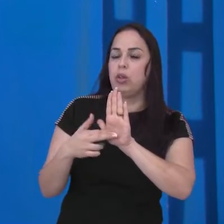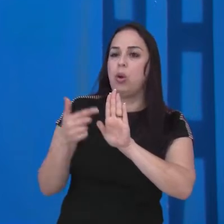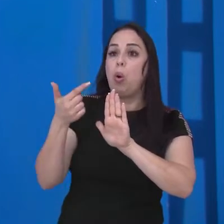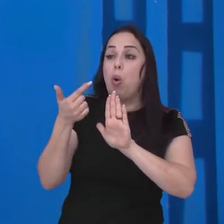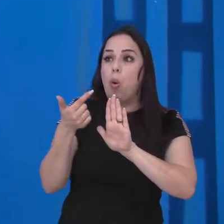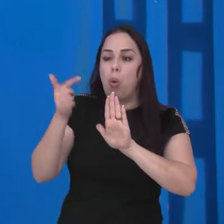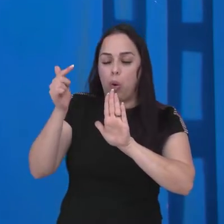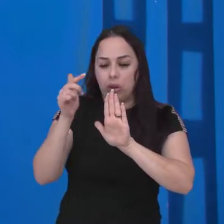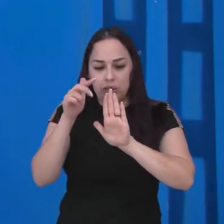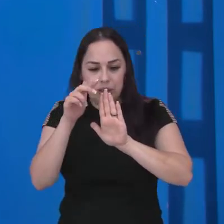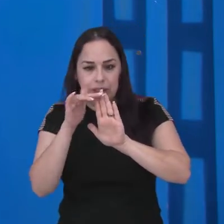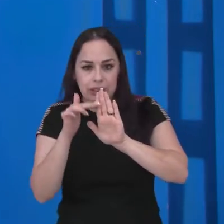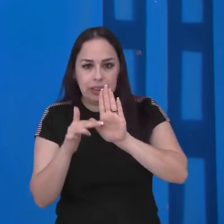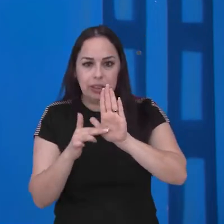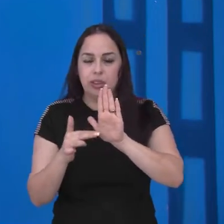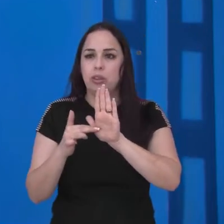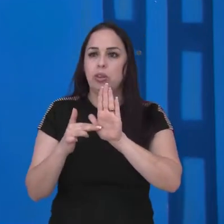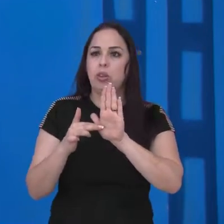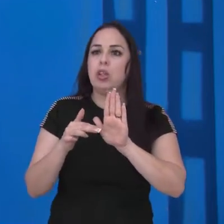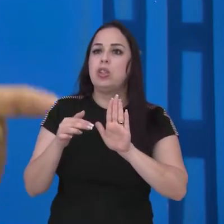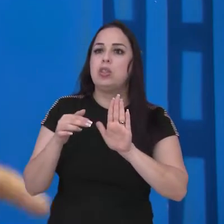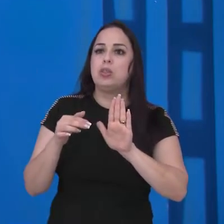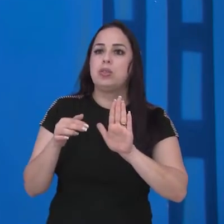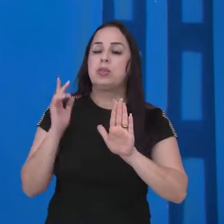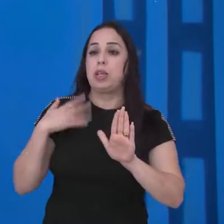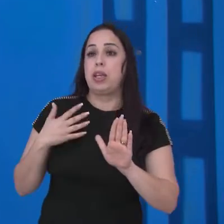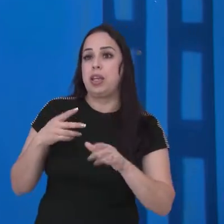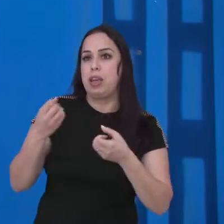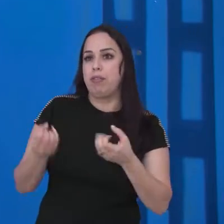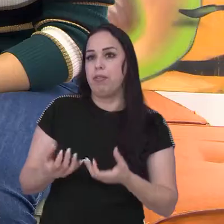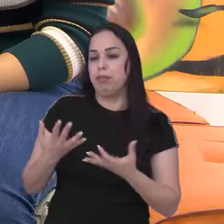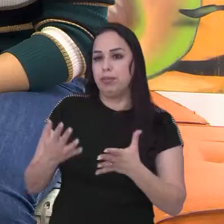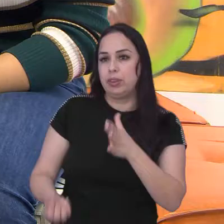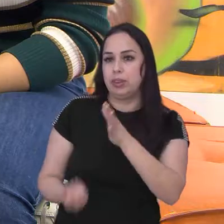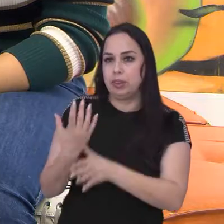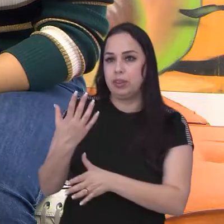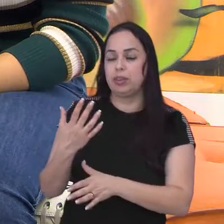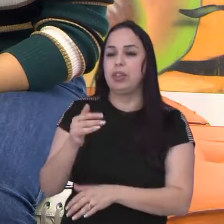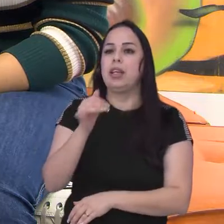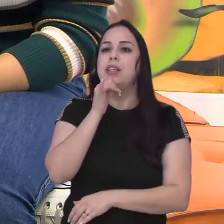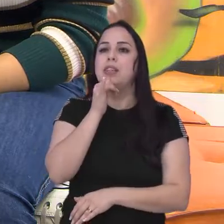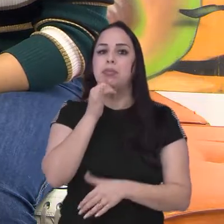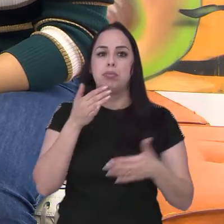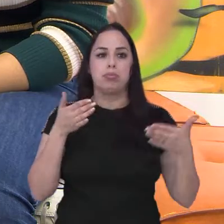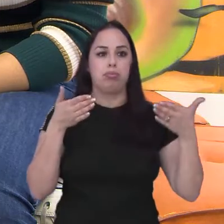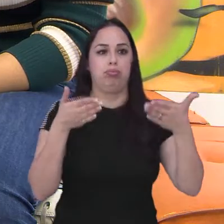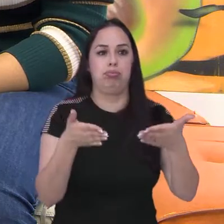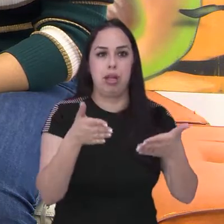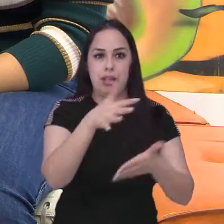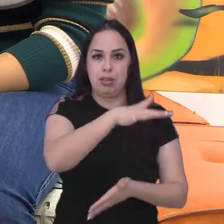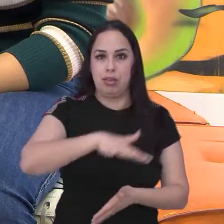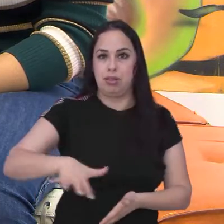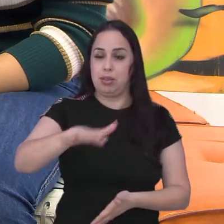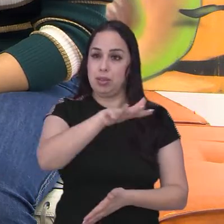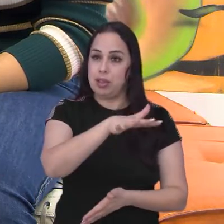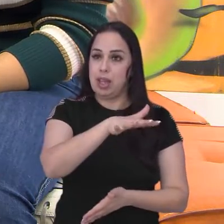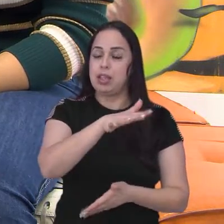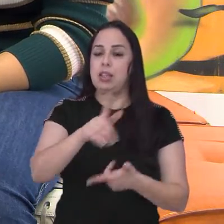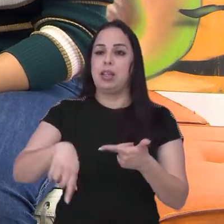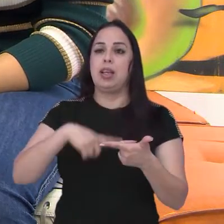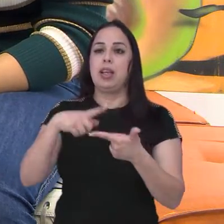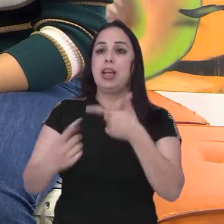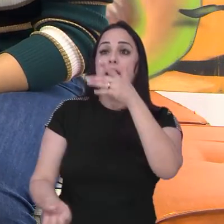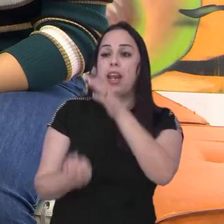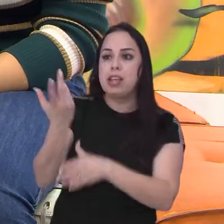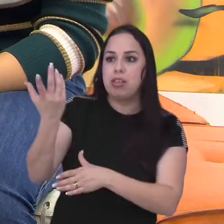porque várias outras quesitos, pra você ter uma ideia, de julgamento no projeto que foram criados. Ocupação do espaço público, né?